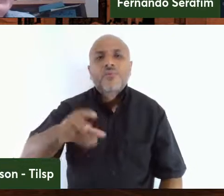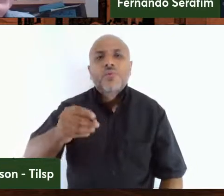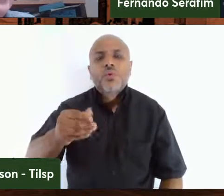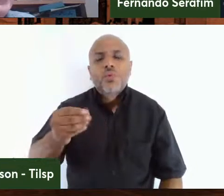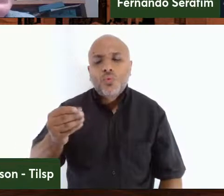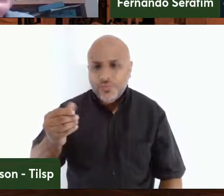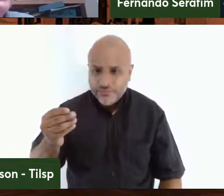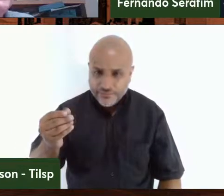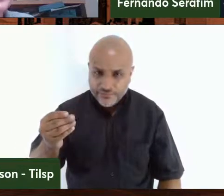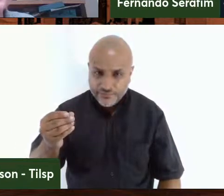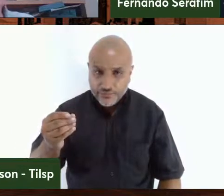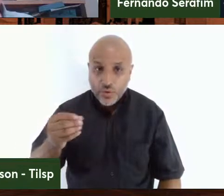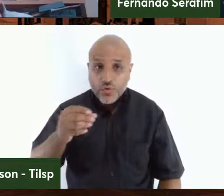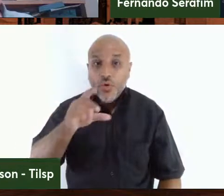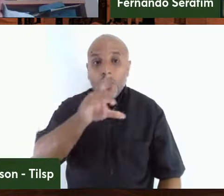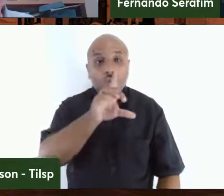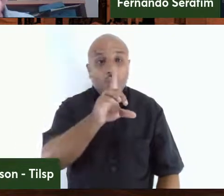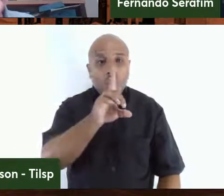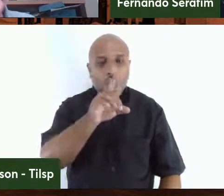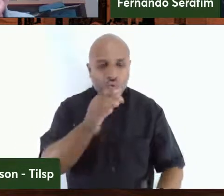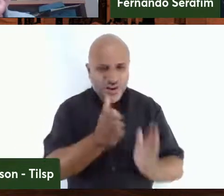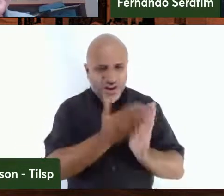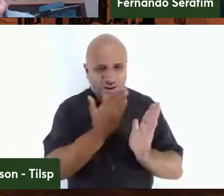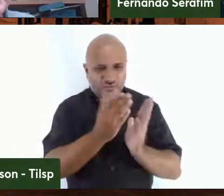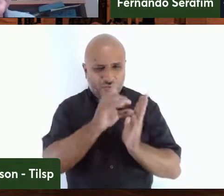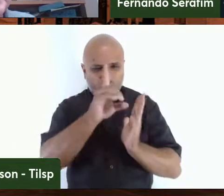do Dom Casmurro, né?